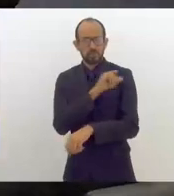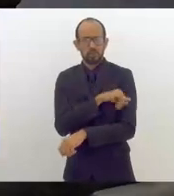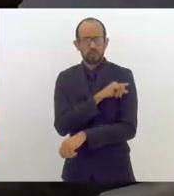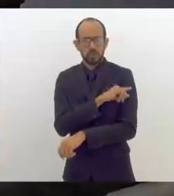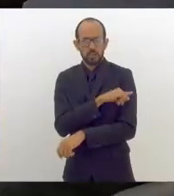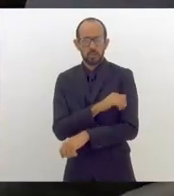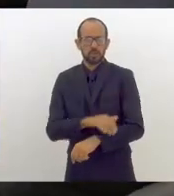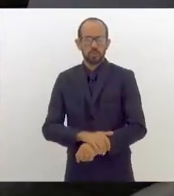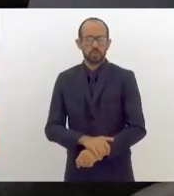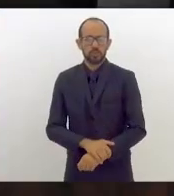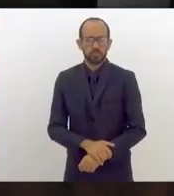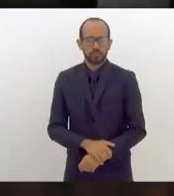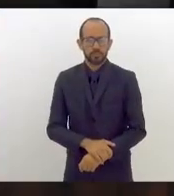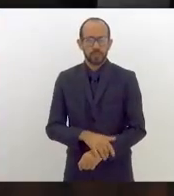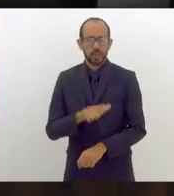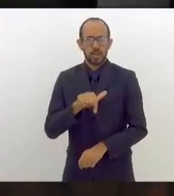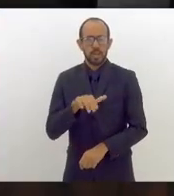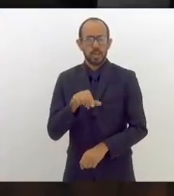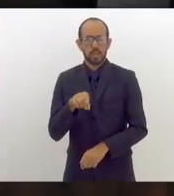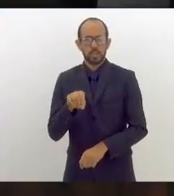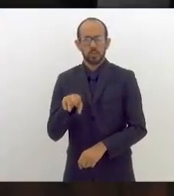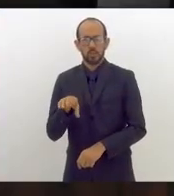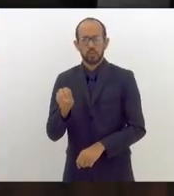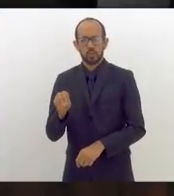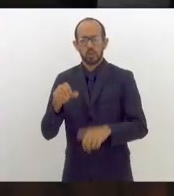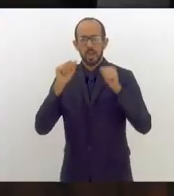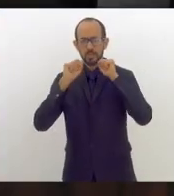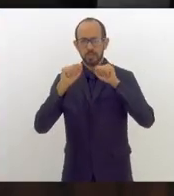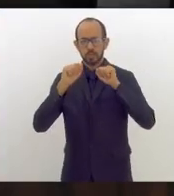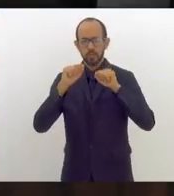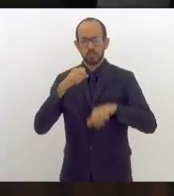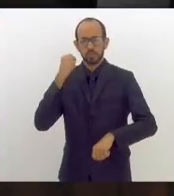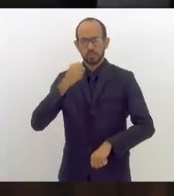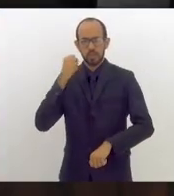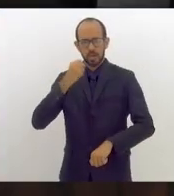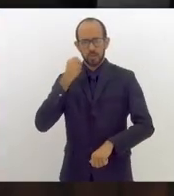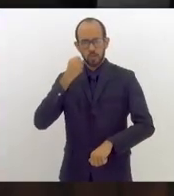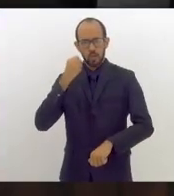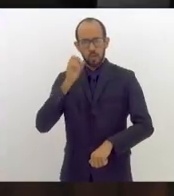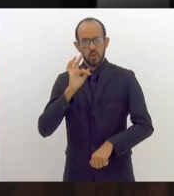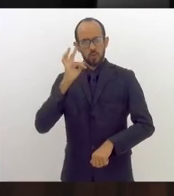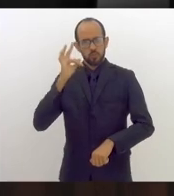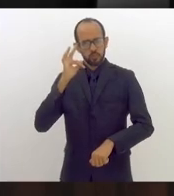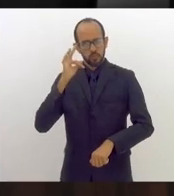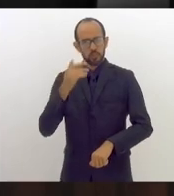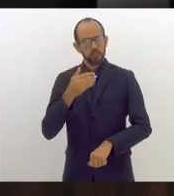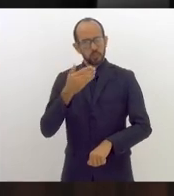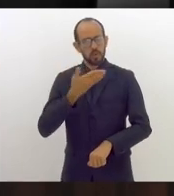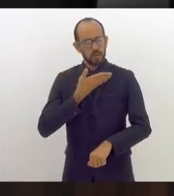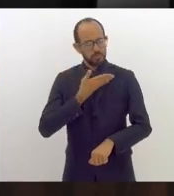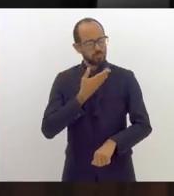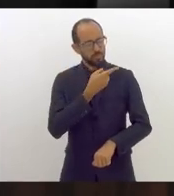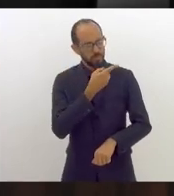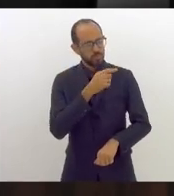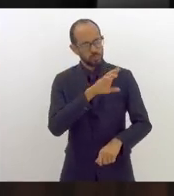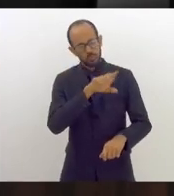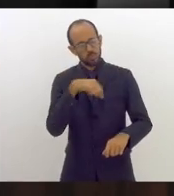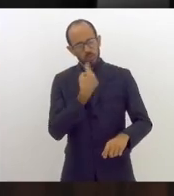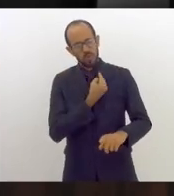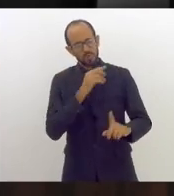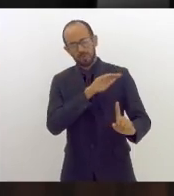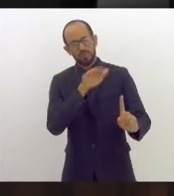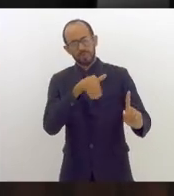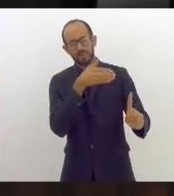Leandro Cavalieri assessor do senador e futuro colega do nosso homenageado